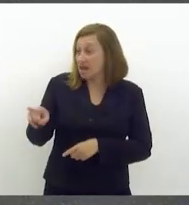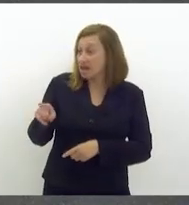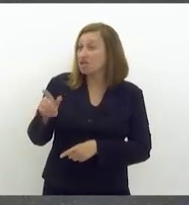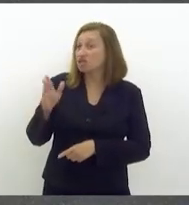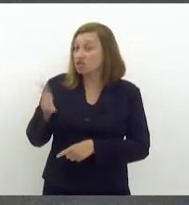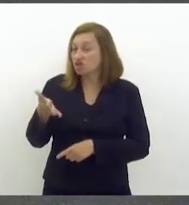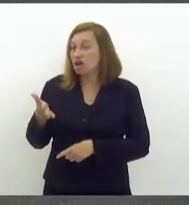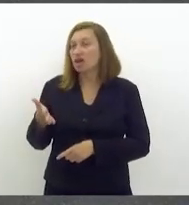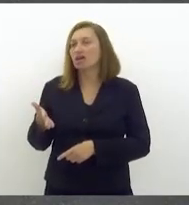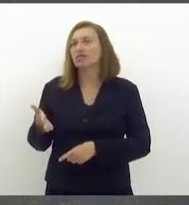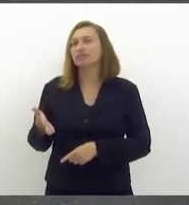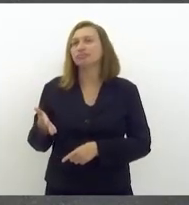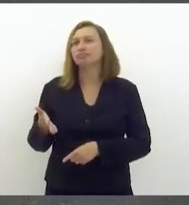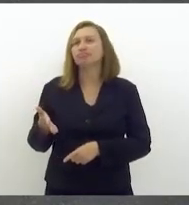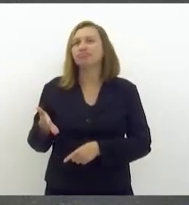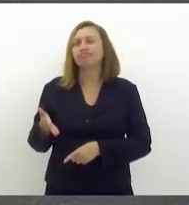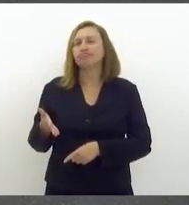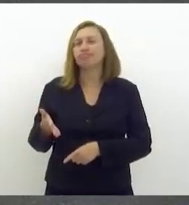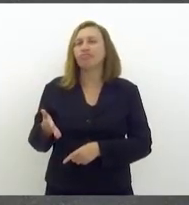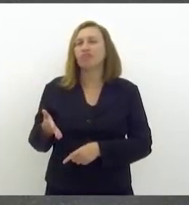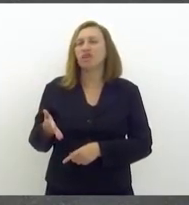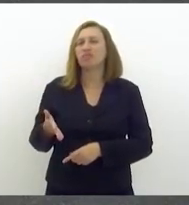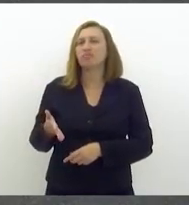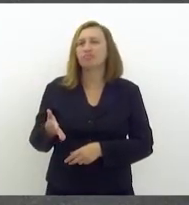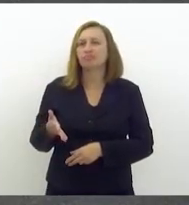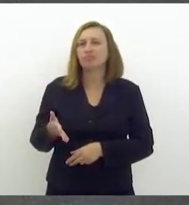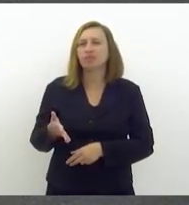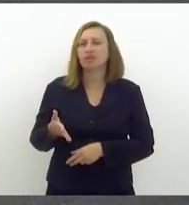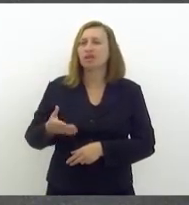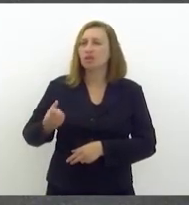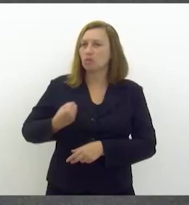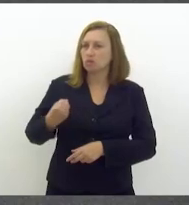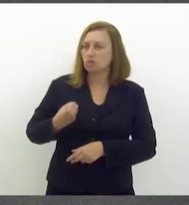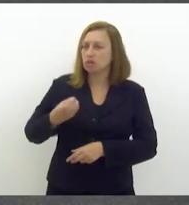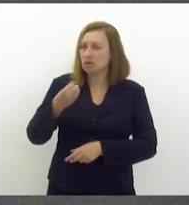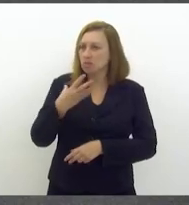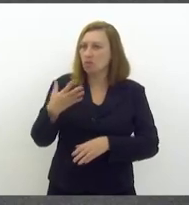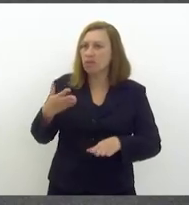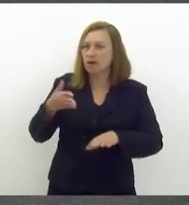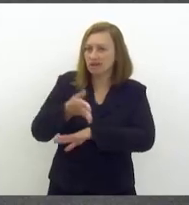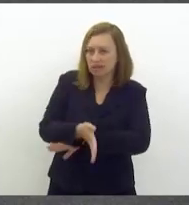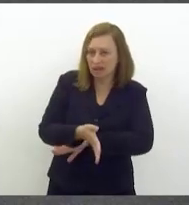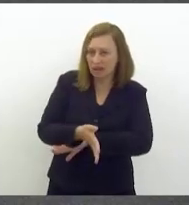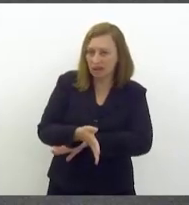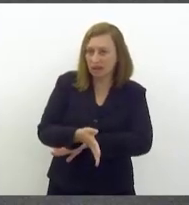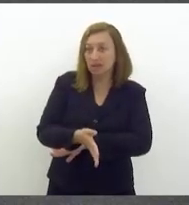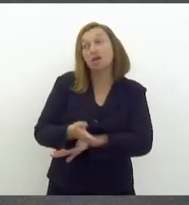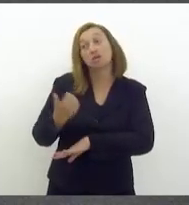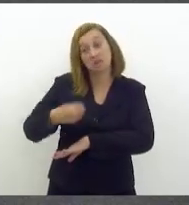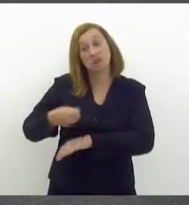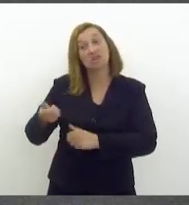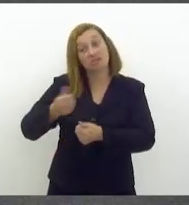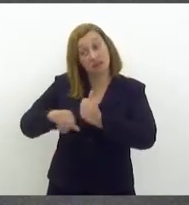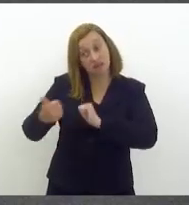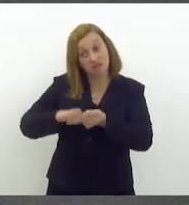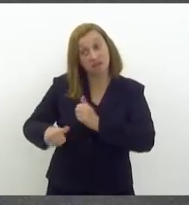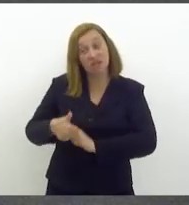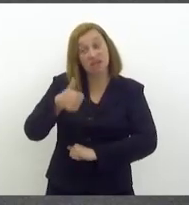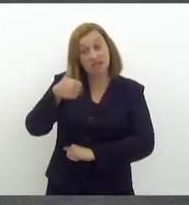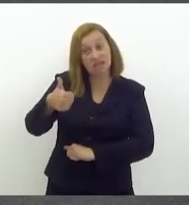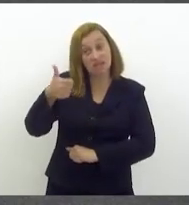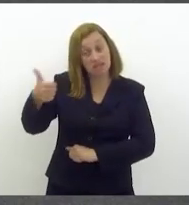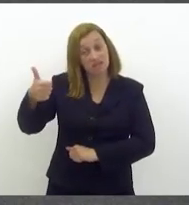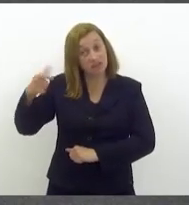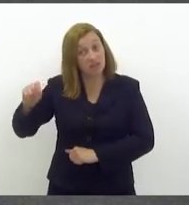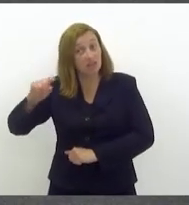alcançaram uma nota para poder ingressar na Corporação aqui né tem que fazer uma avaliação nós somos 120 mil